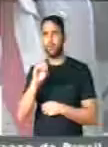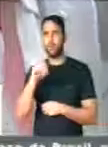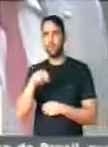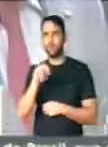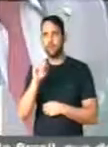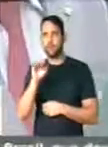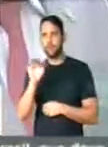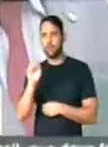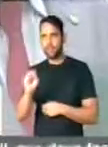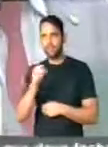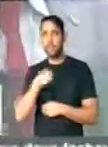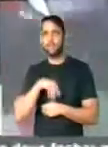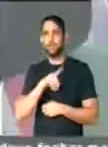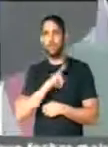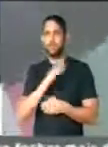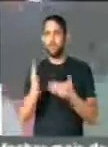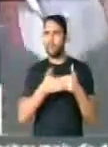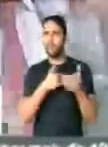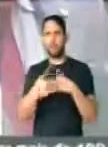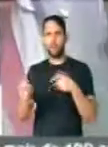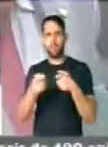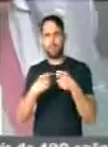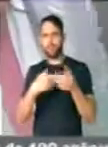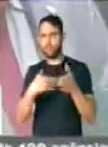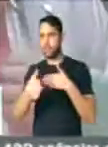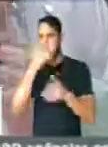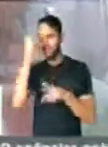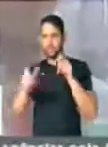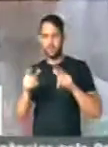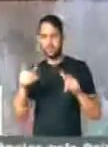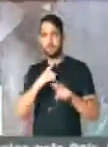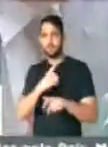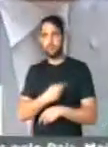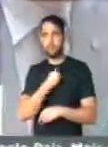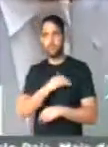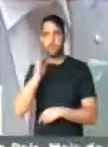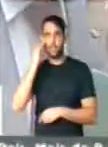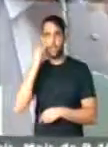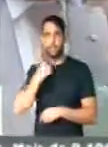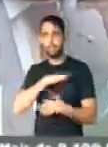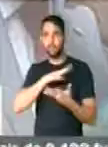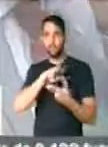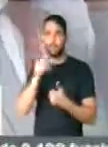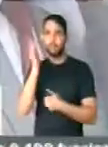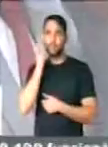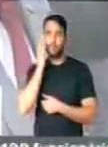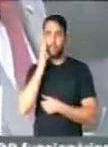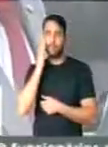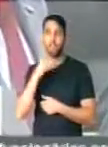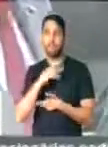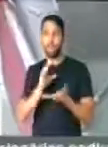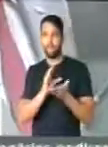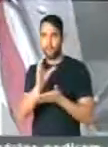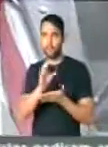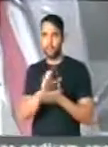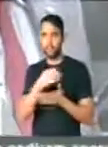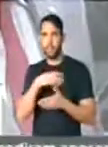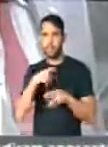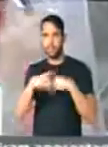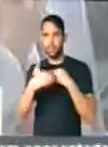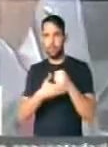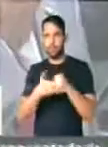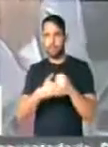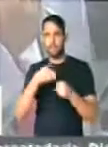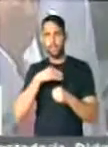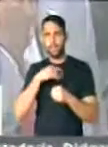Saúde, qualquer médico, qualquer pessoa com mínimo de compreensão do mundo sabe que investir na atenção